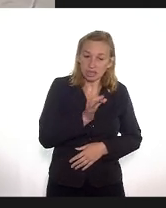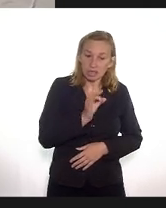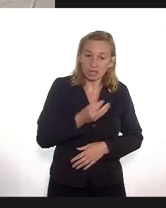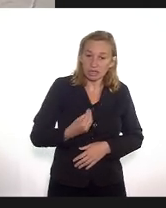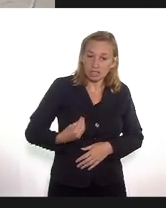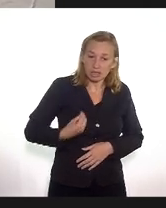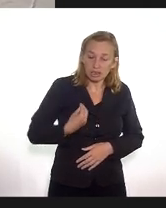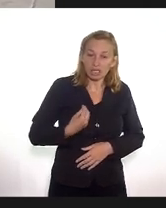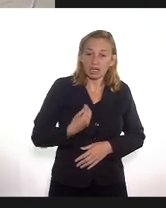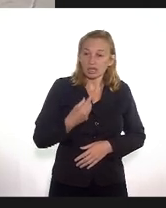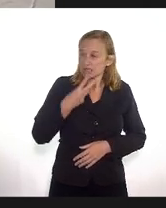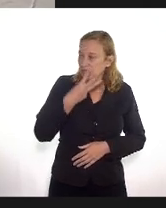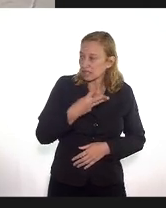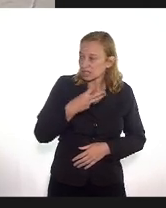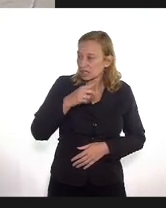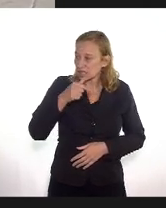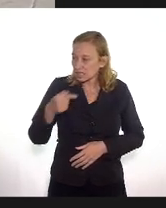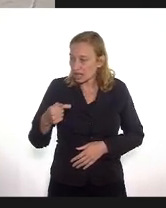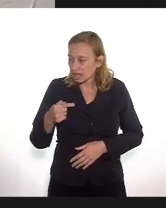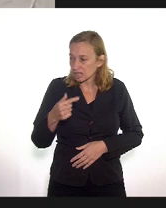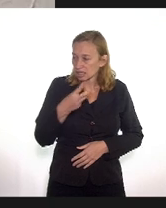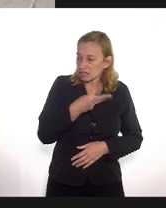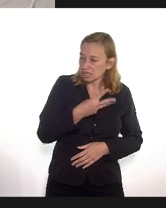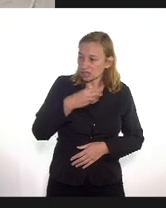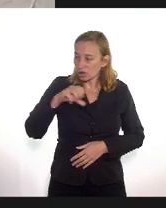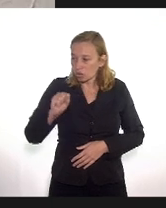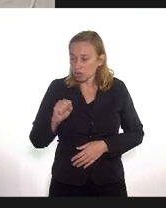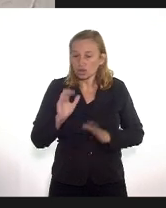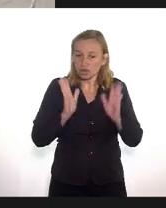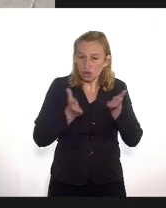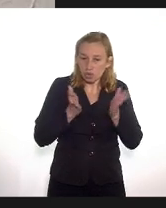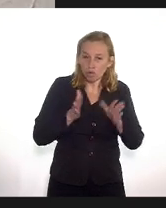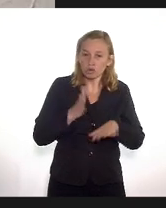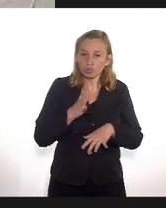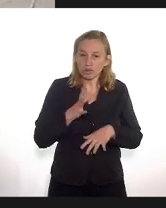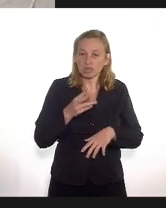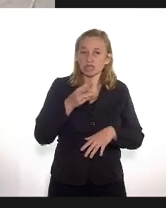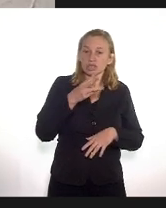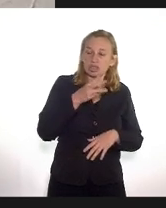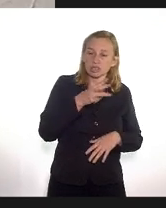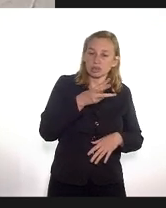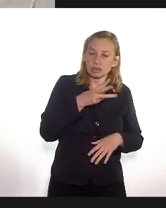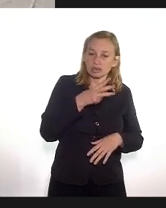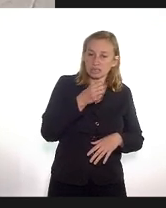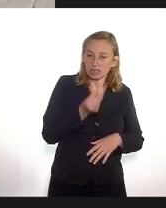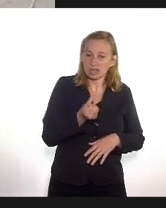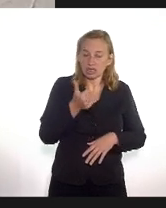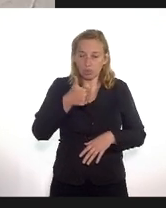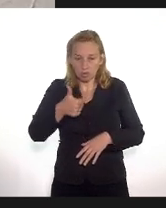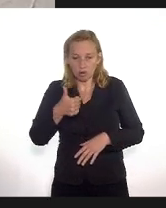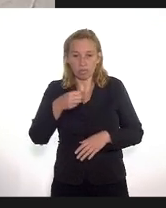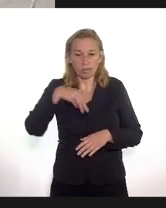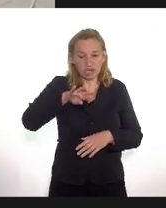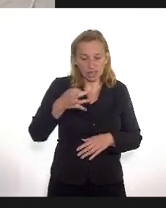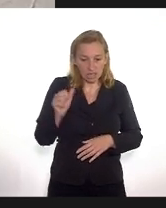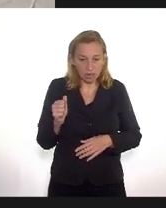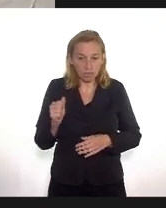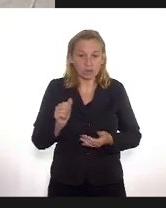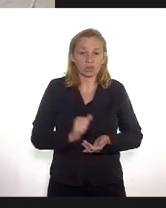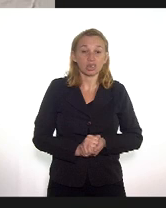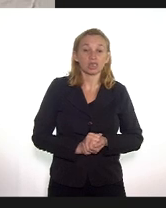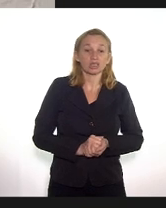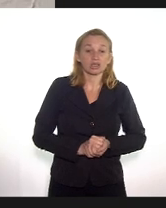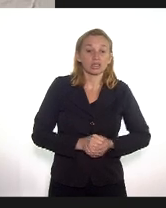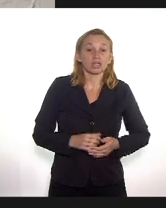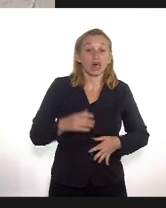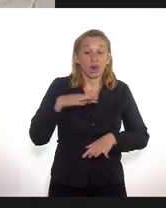mil, 38 mil mais ou menos, e hoje a gente chega no total de quase 60 mil matrículas. Então, essa evasão é ruim para o